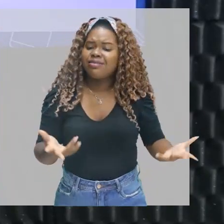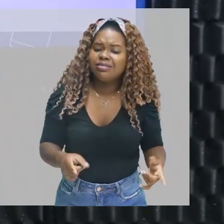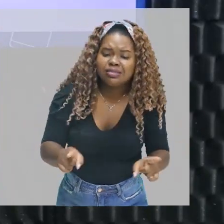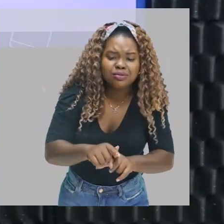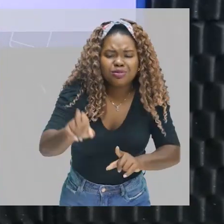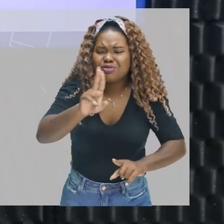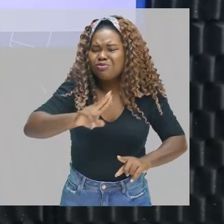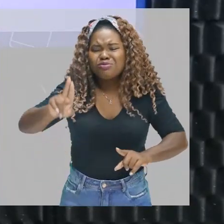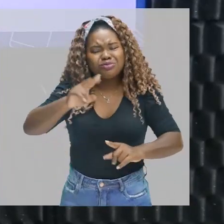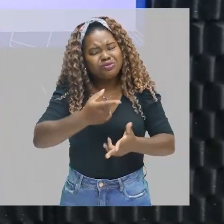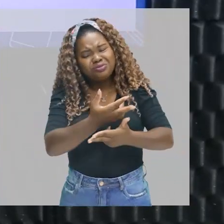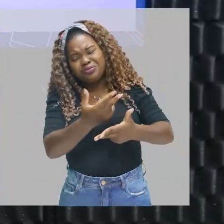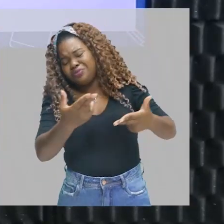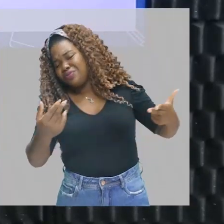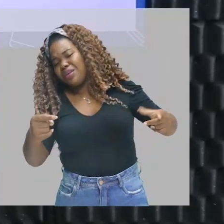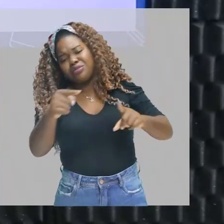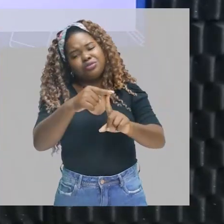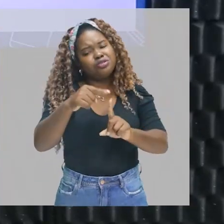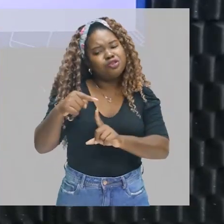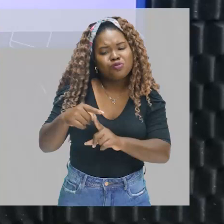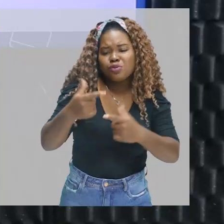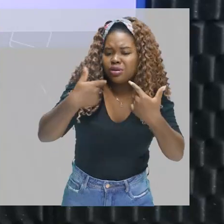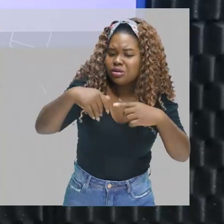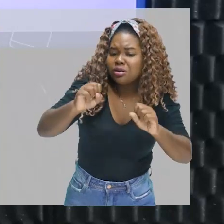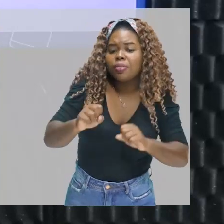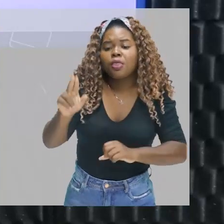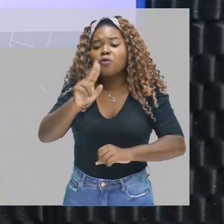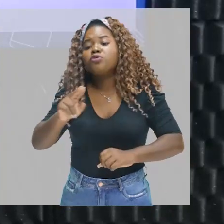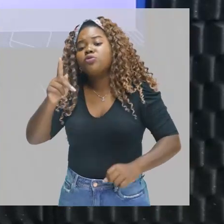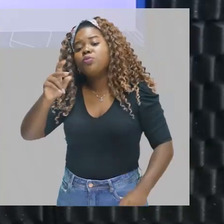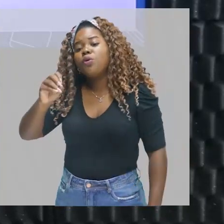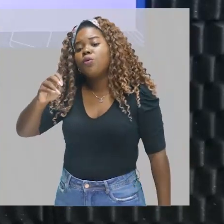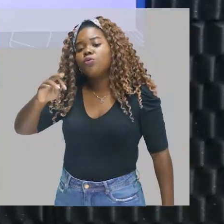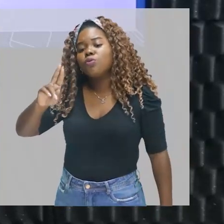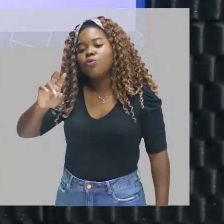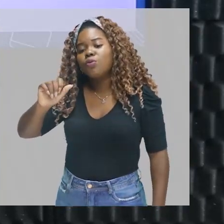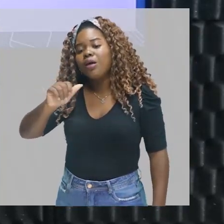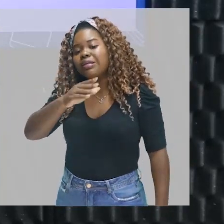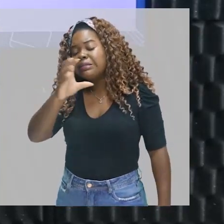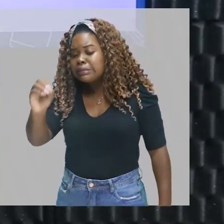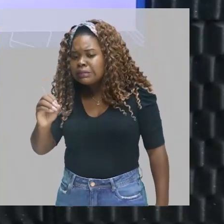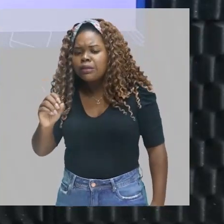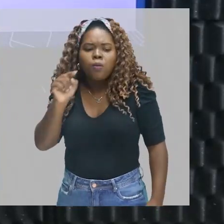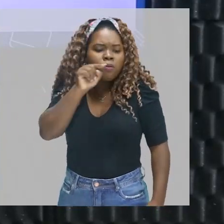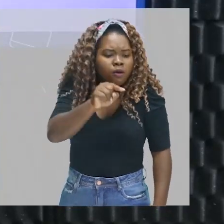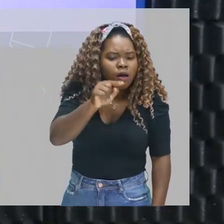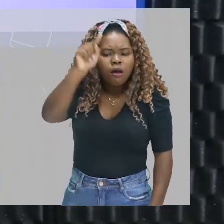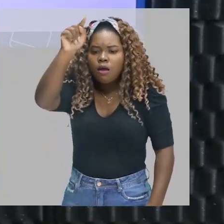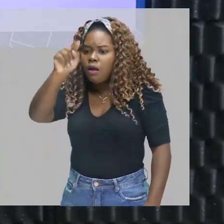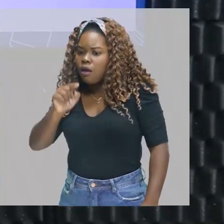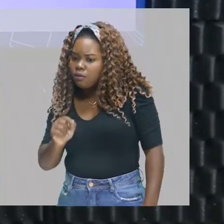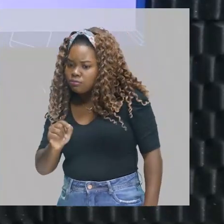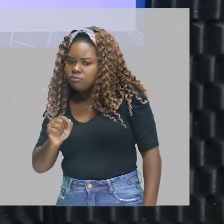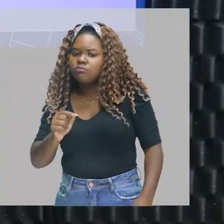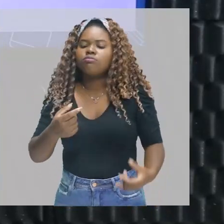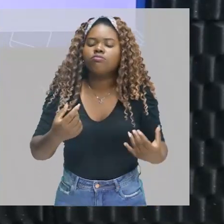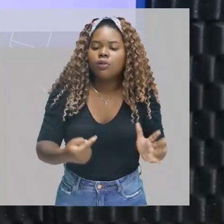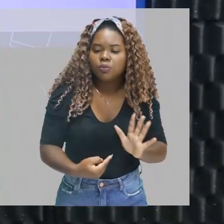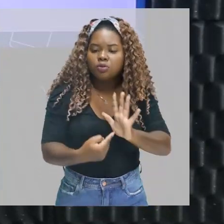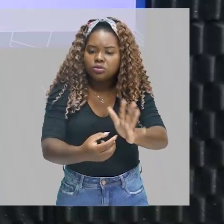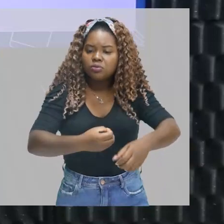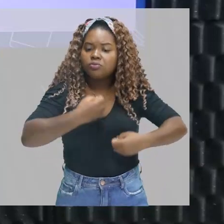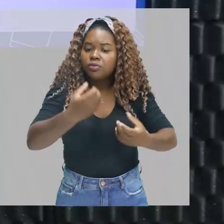uso de figuras de linguagem, uso de pontuação para marcar essa questão da expressividade. Então, não vão